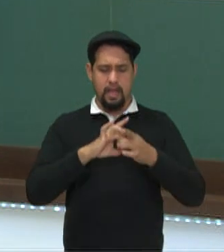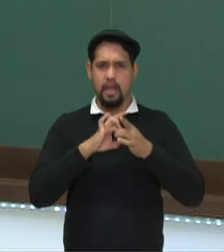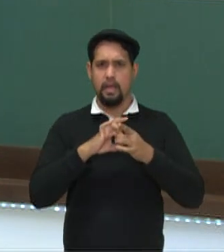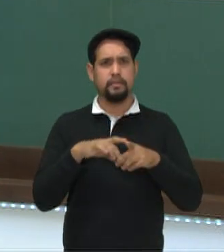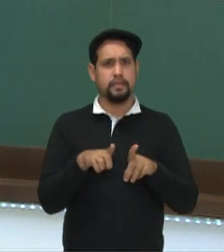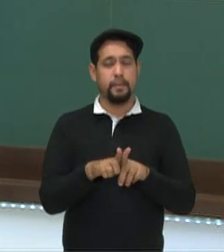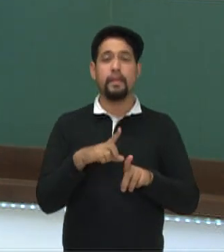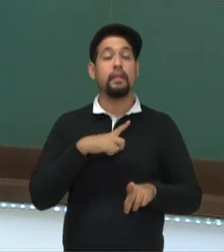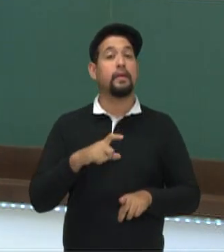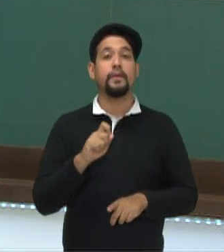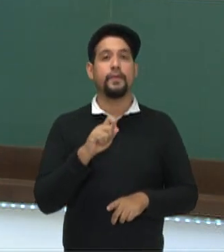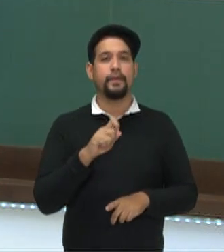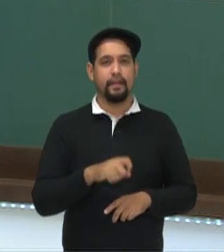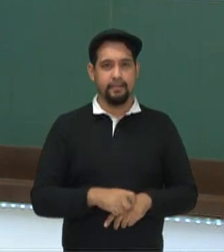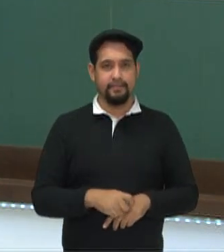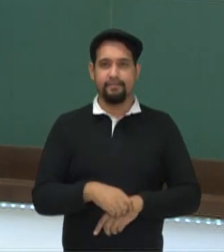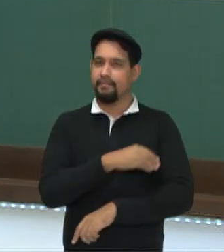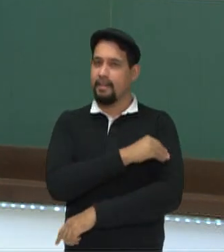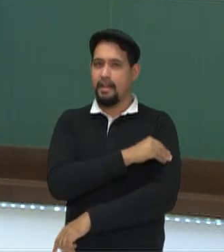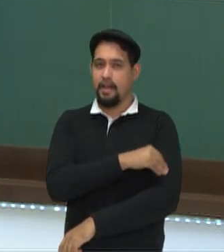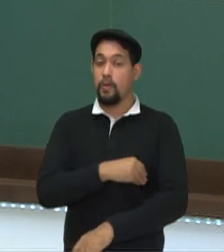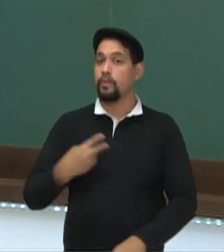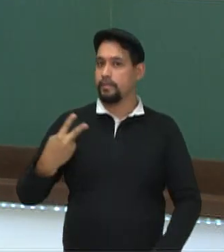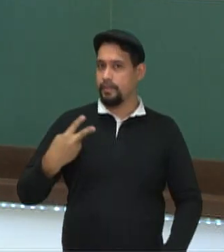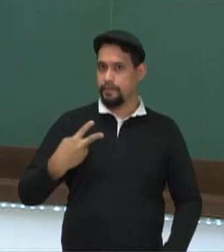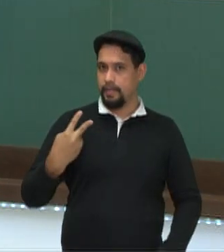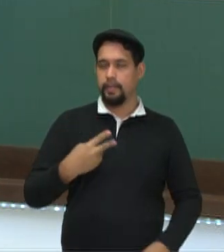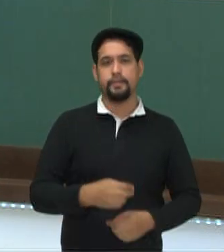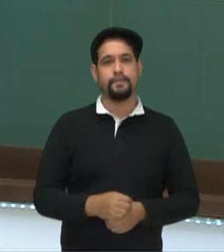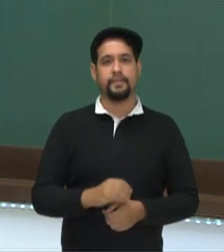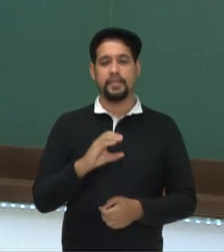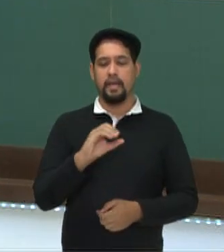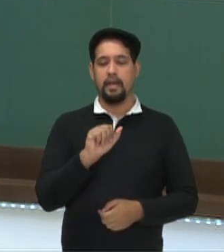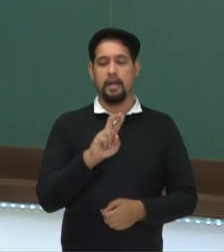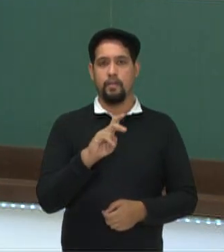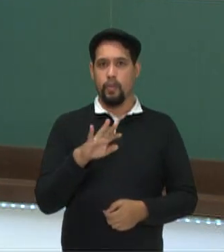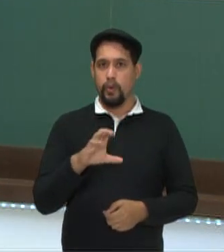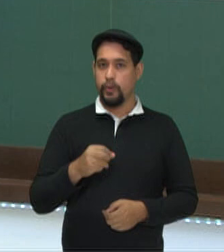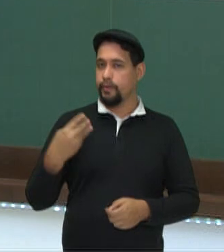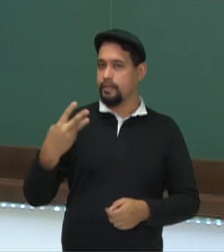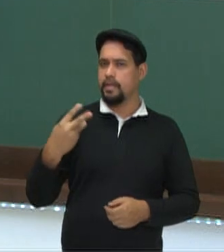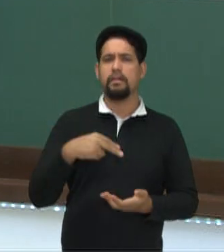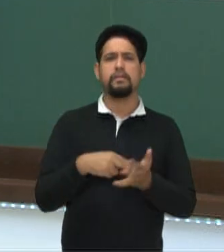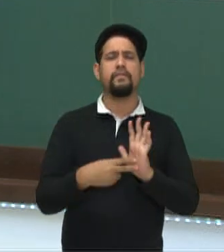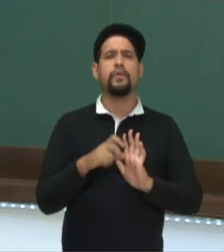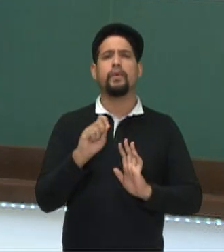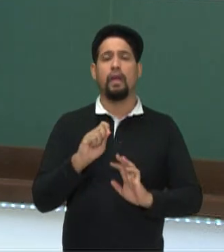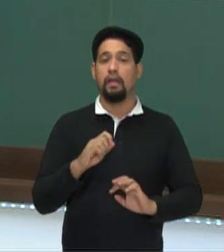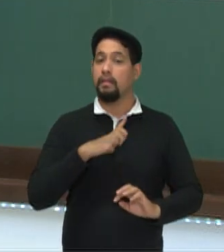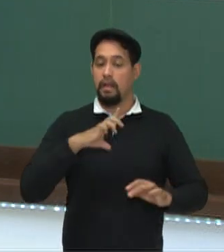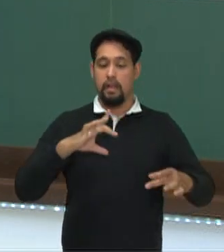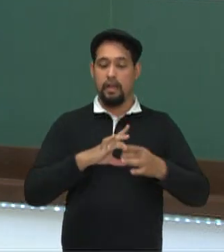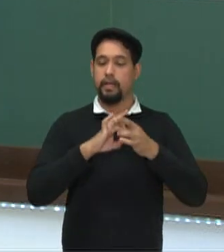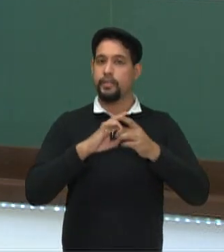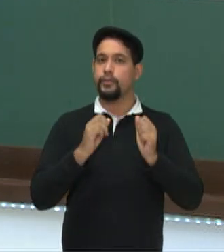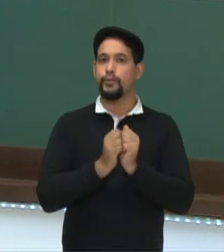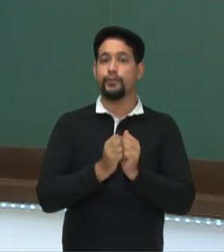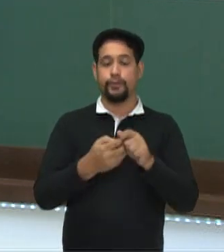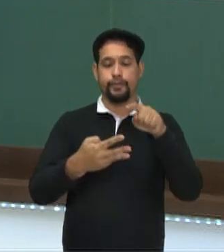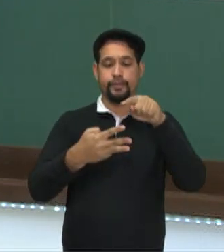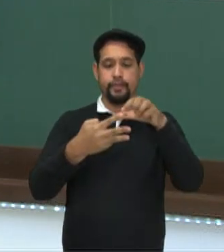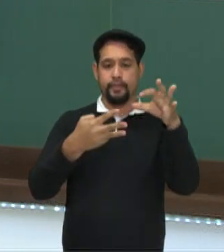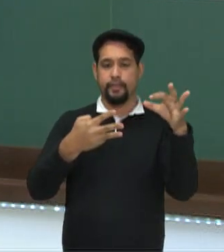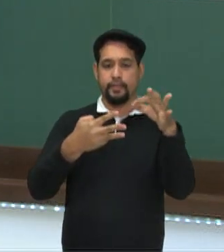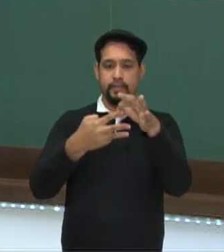secundário, nós temos então aí um álcool secundário. Carbono terciário é aquele carbono que está ligado a outros